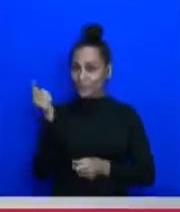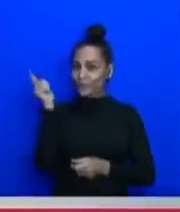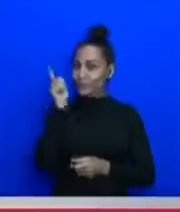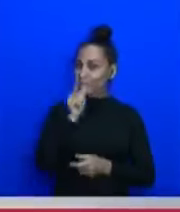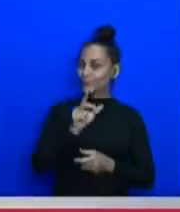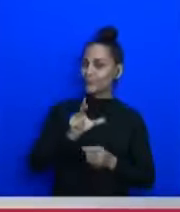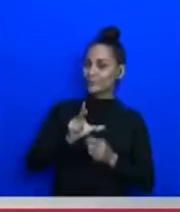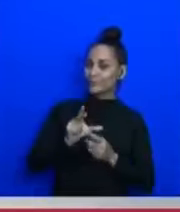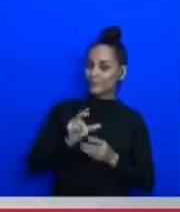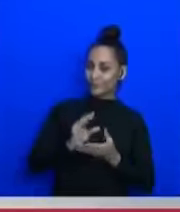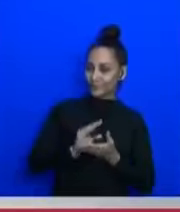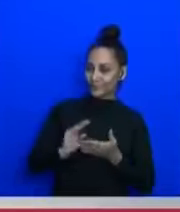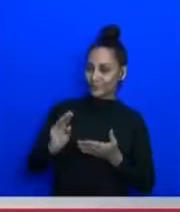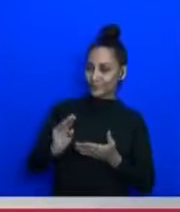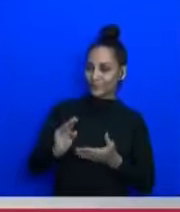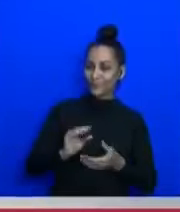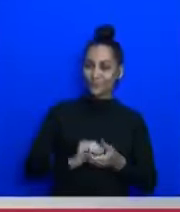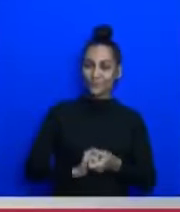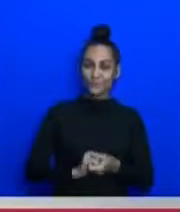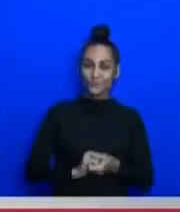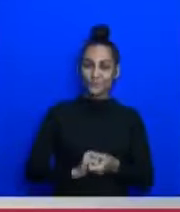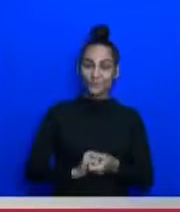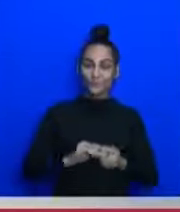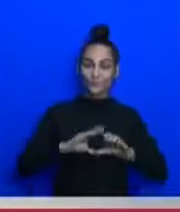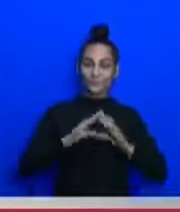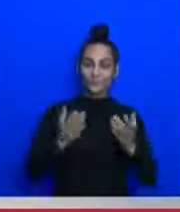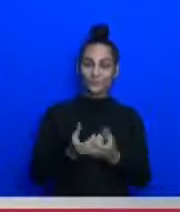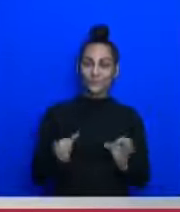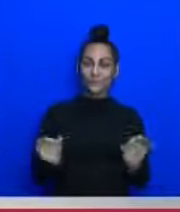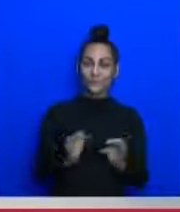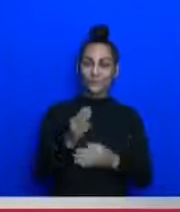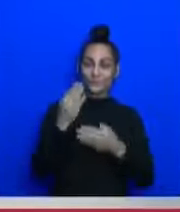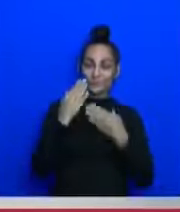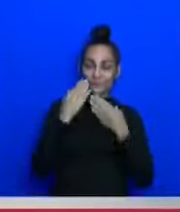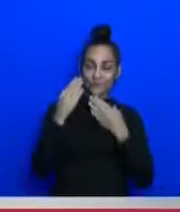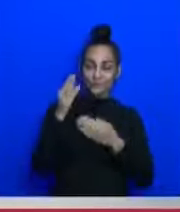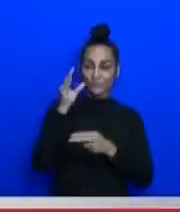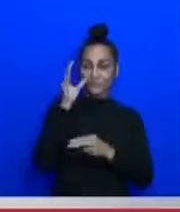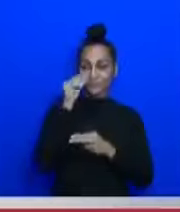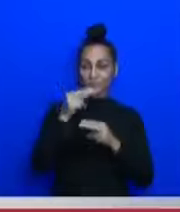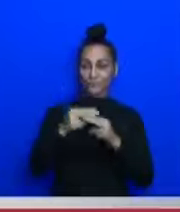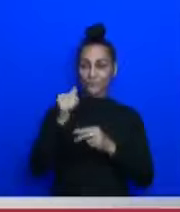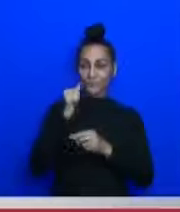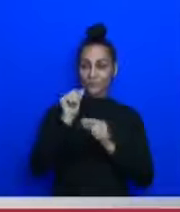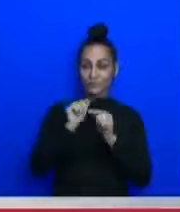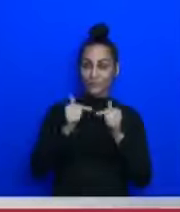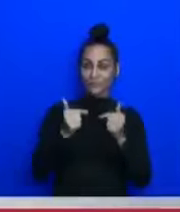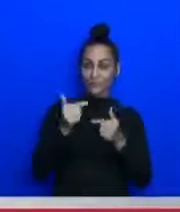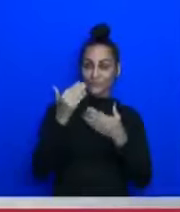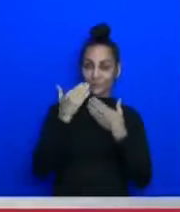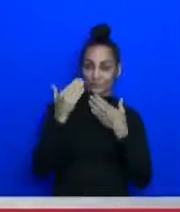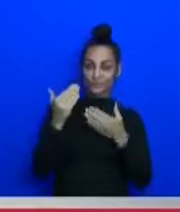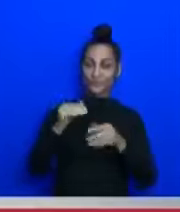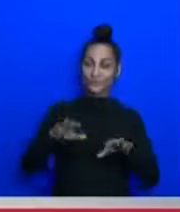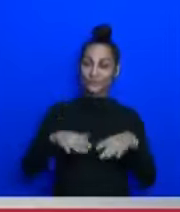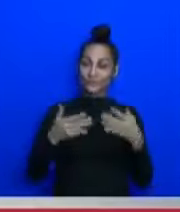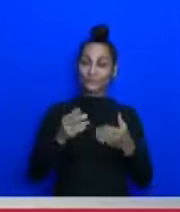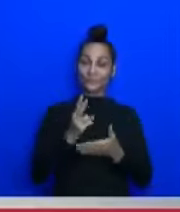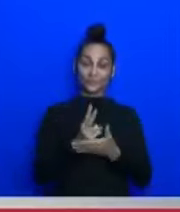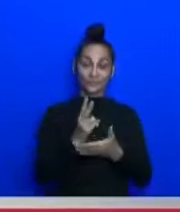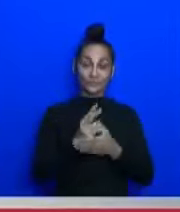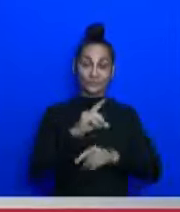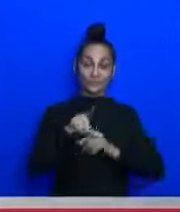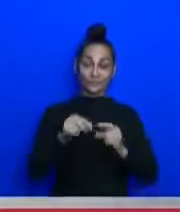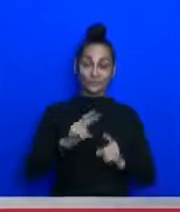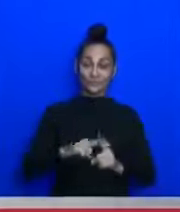leva prêmio. Suporte do Globo já carregado, agradecemos ao Sidney e à Juliana. Então vamos dar sequência